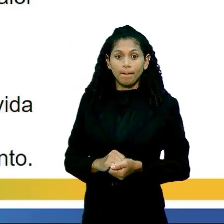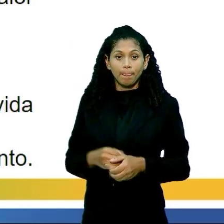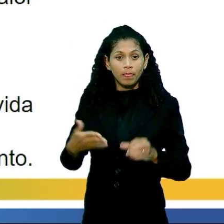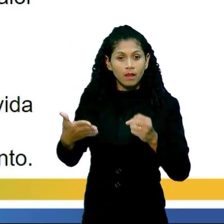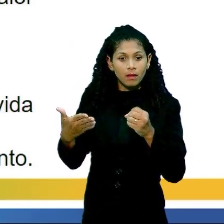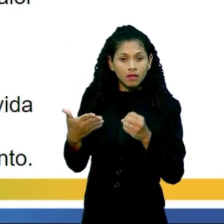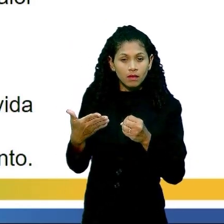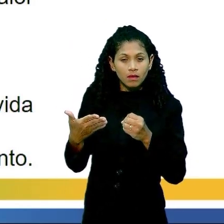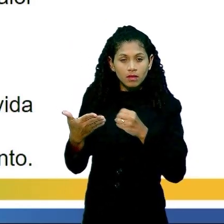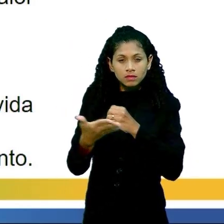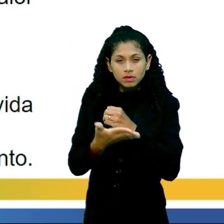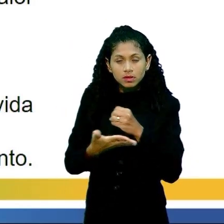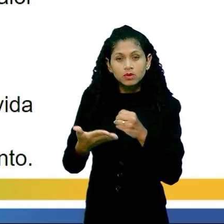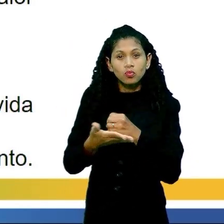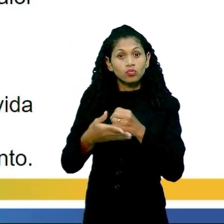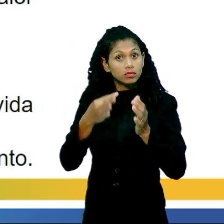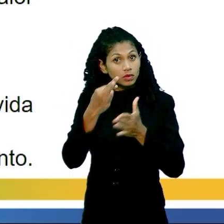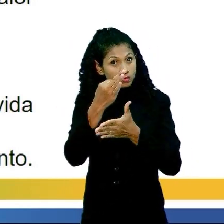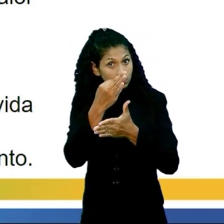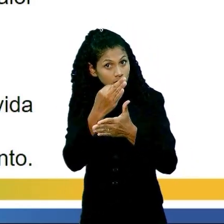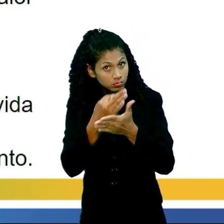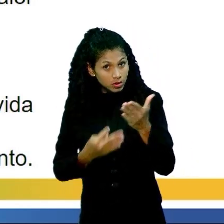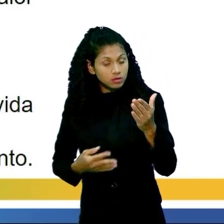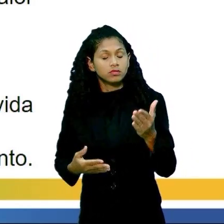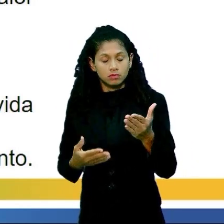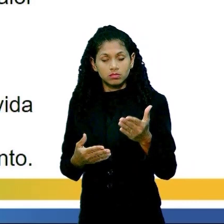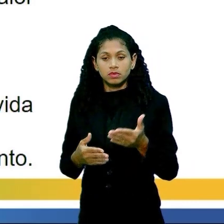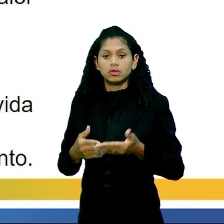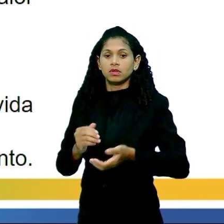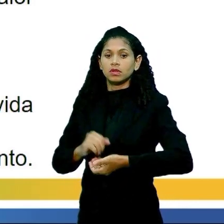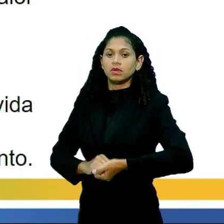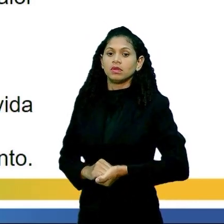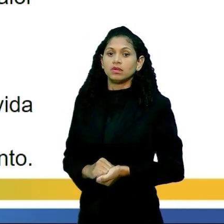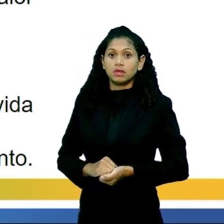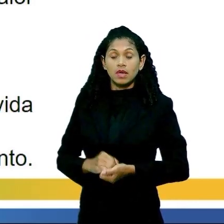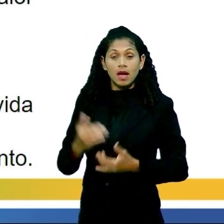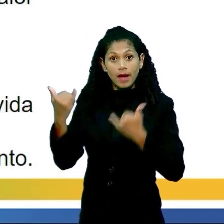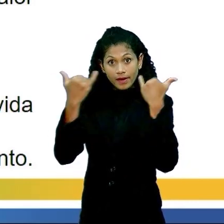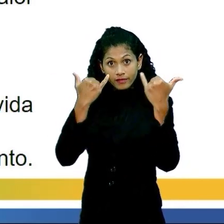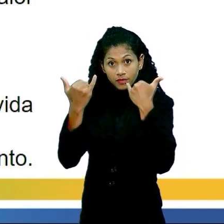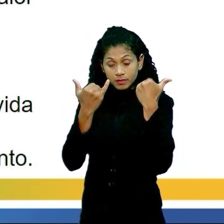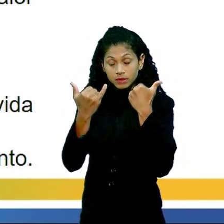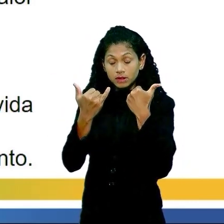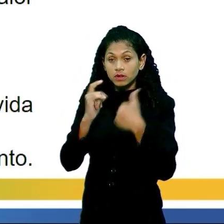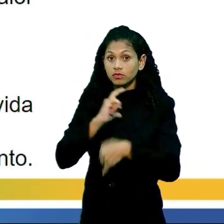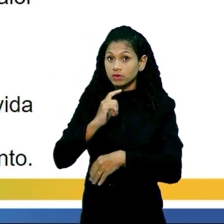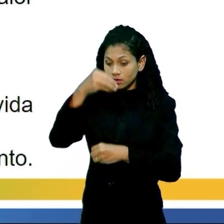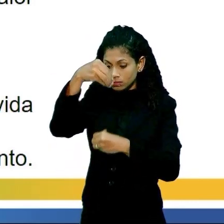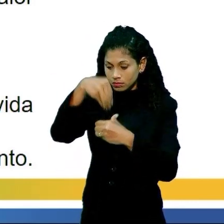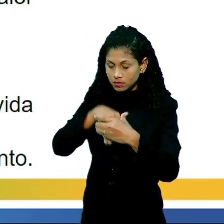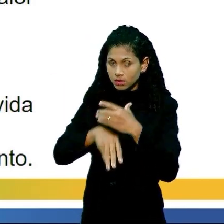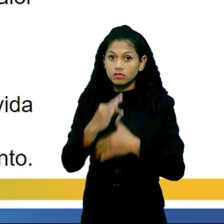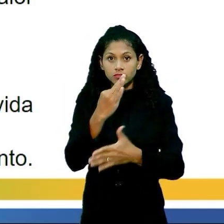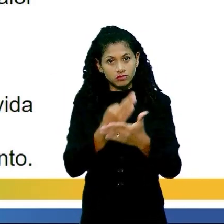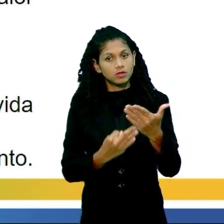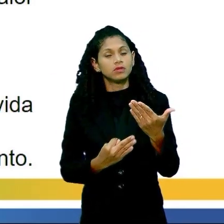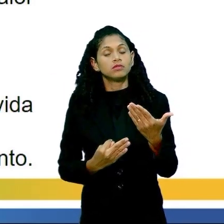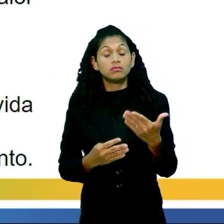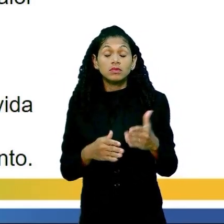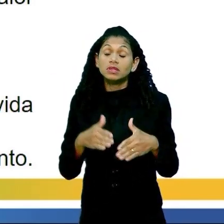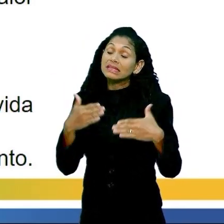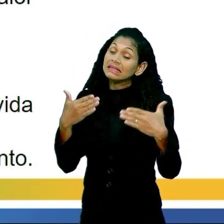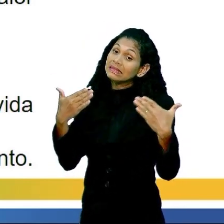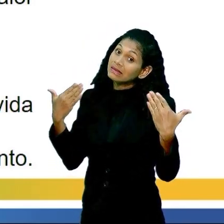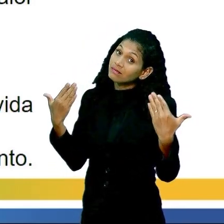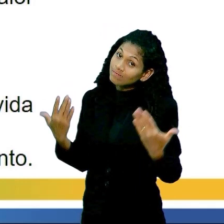Então, independente do que for, a informação vai estar no texto, porque é isso que ela está falando, que vai ser segundo o texto, não vai ser coisas